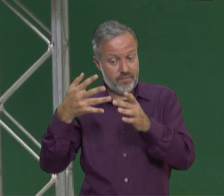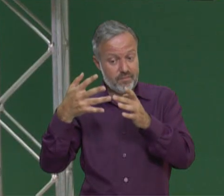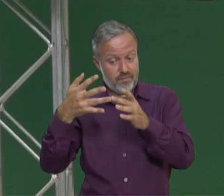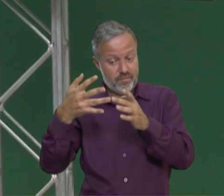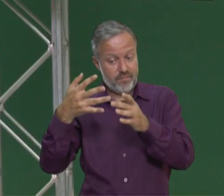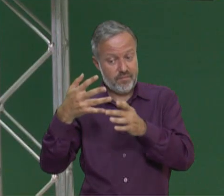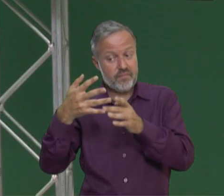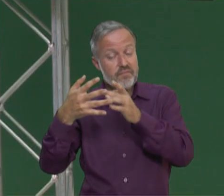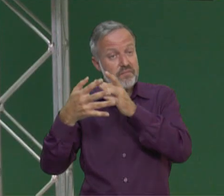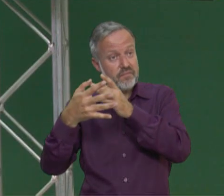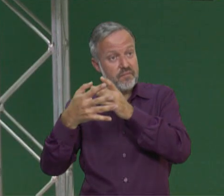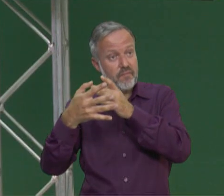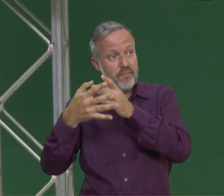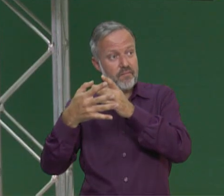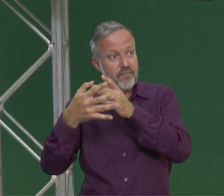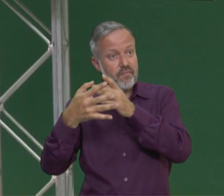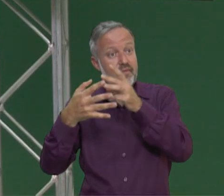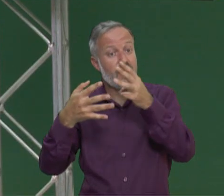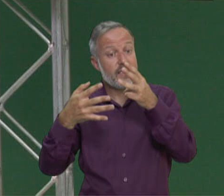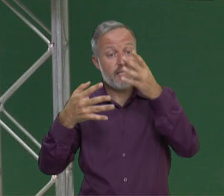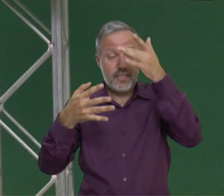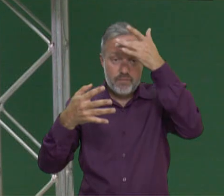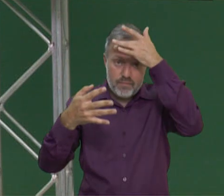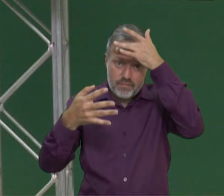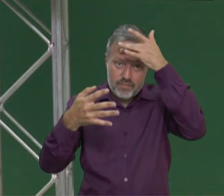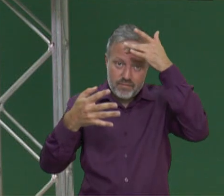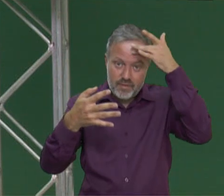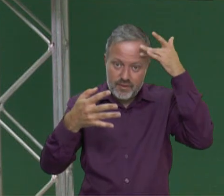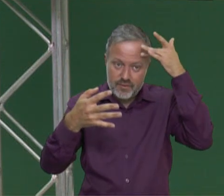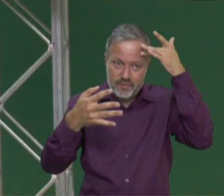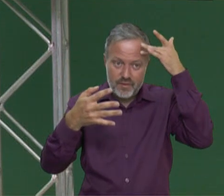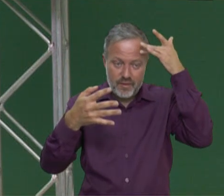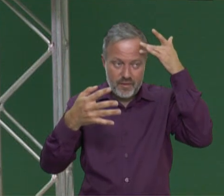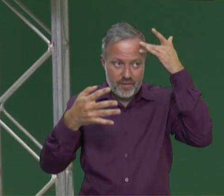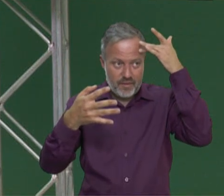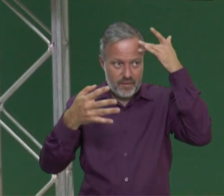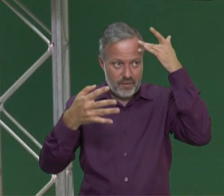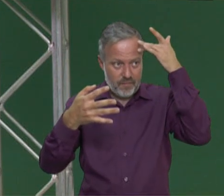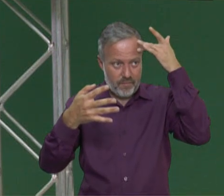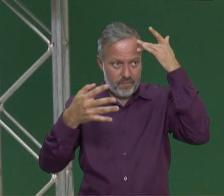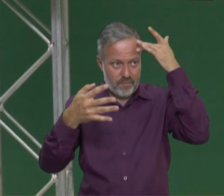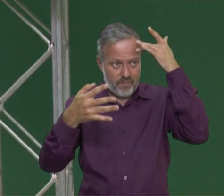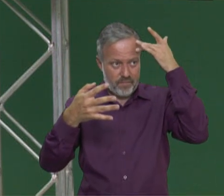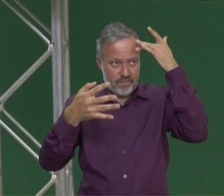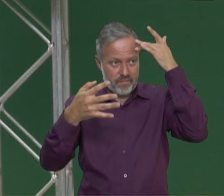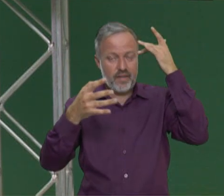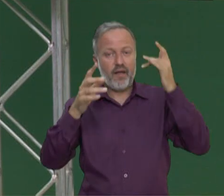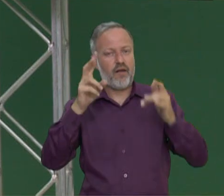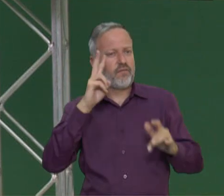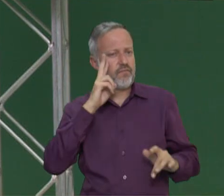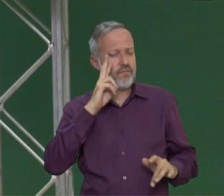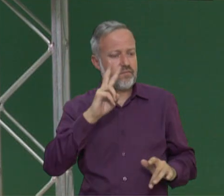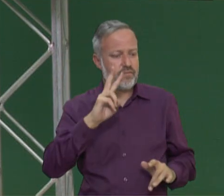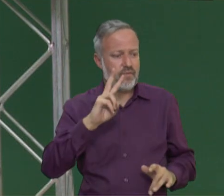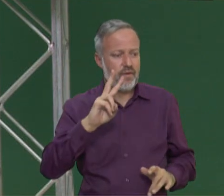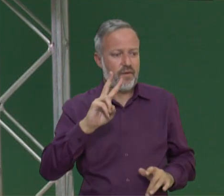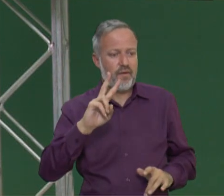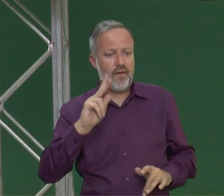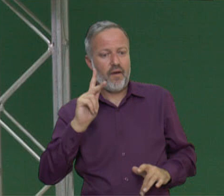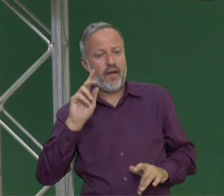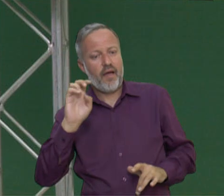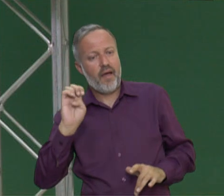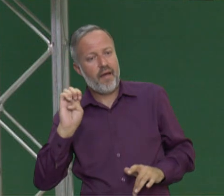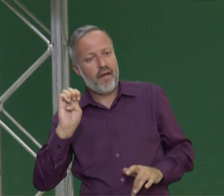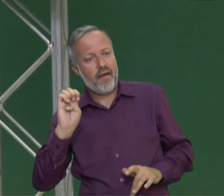it. Lembra porque tem as três variações? He é o masculino, ele. She é o